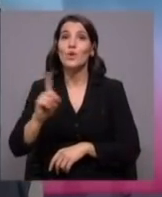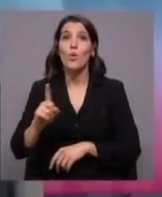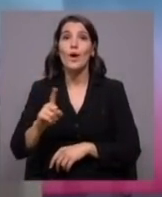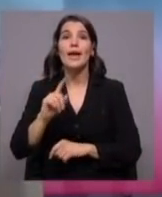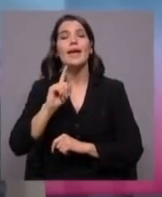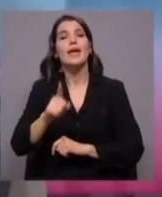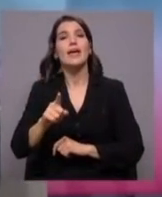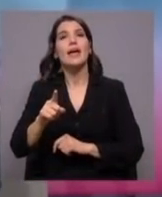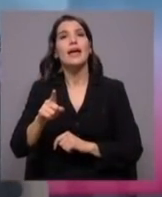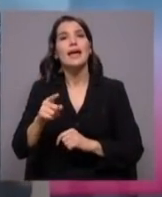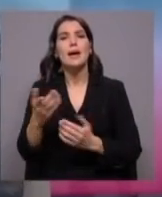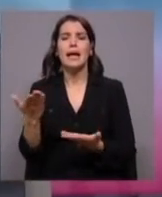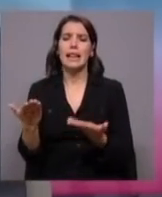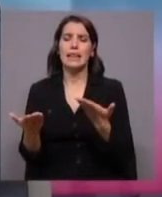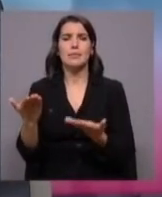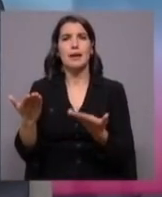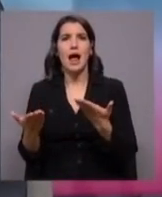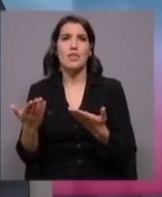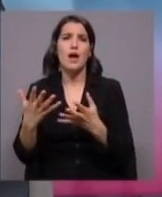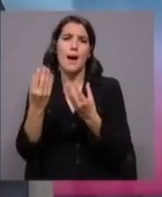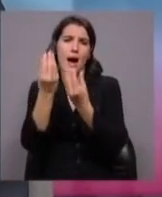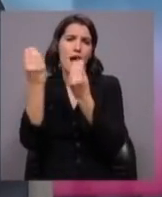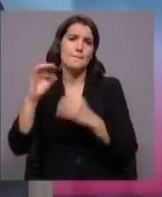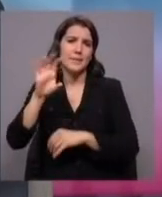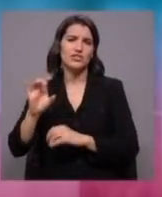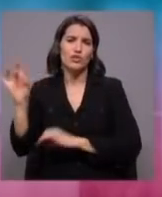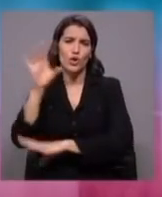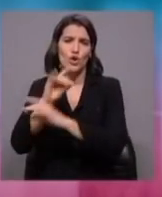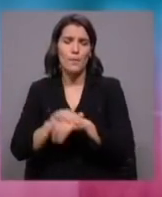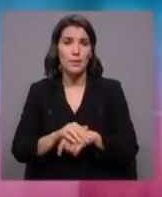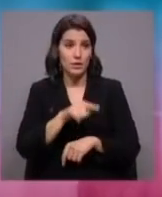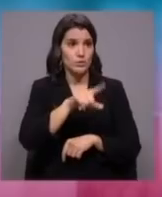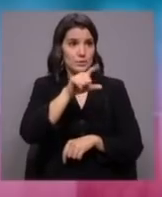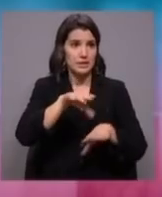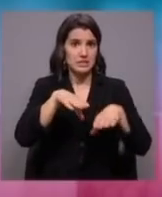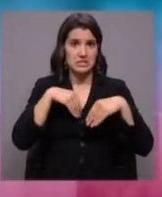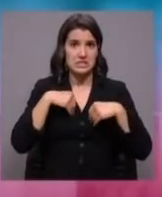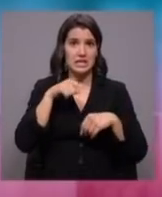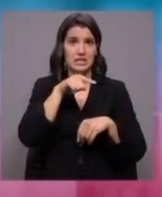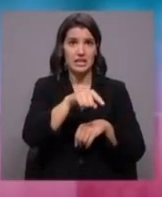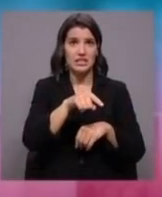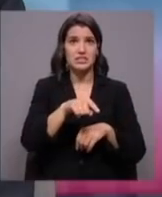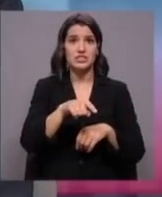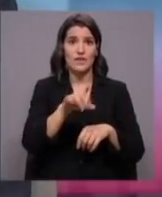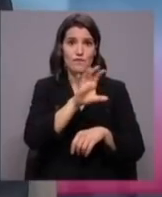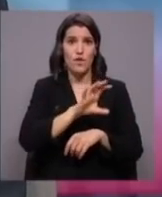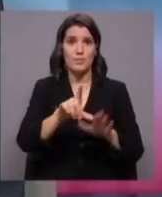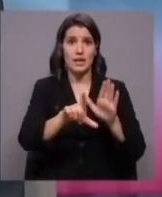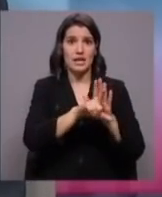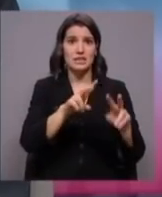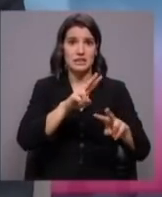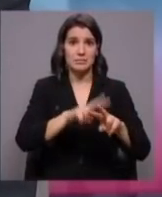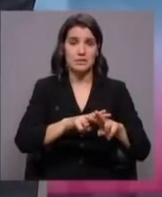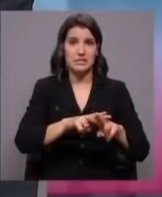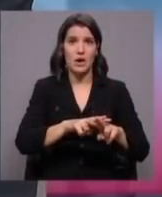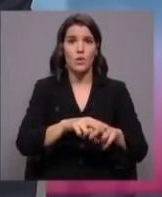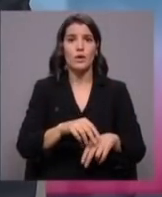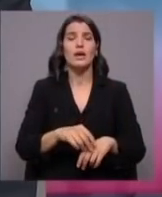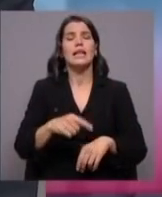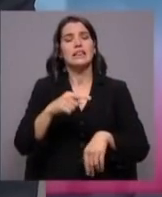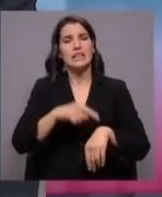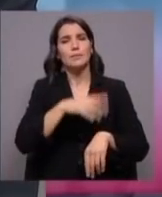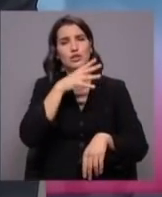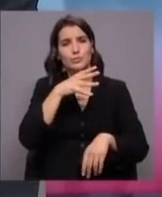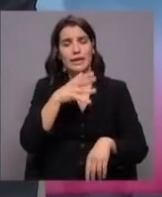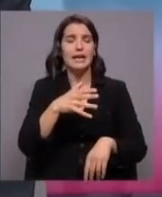regime mais equilibrado que existe em muitos países da Europa. E o senhor também tem simpatia por esse regime mitigado? Se nós tivéssemos tempo a explicar, não, mas explicava-lhe